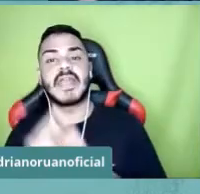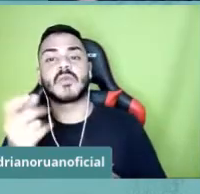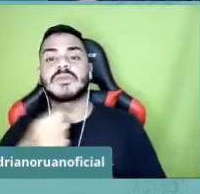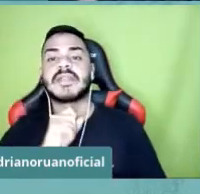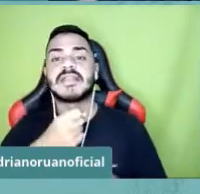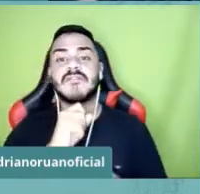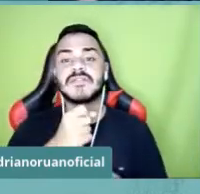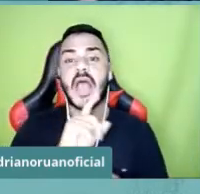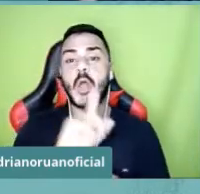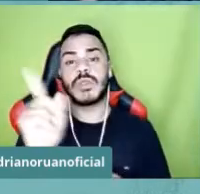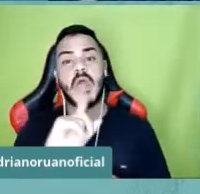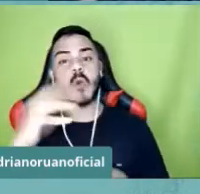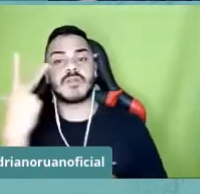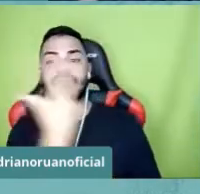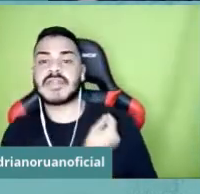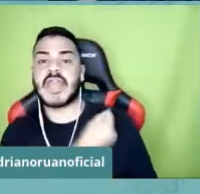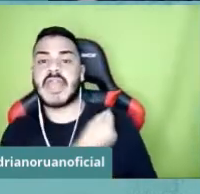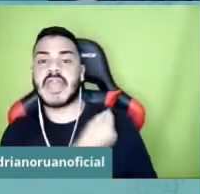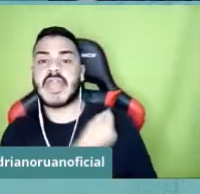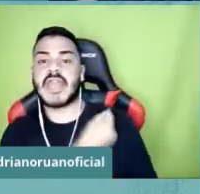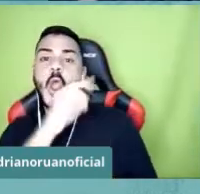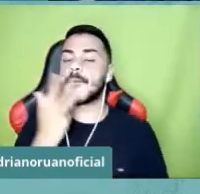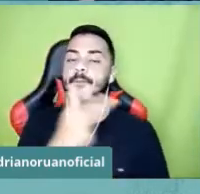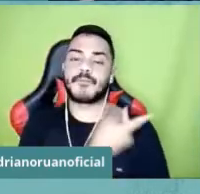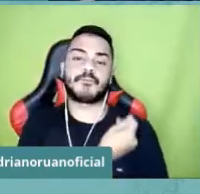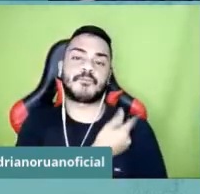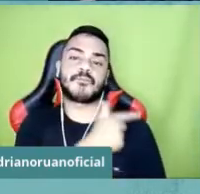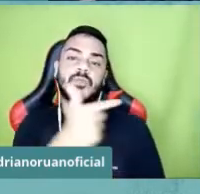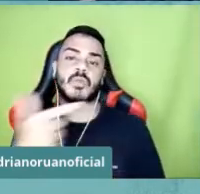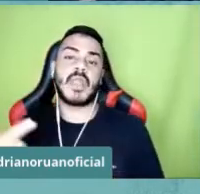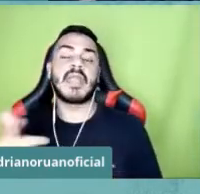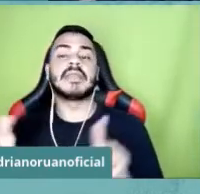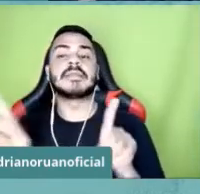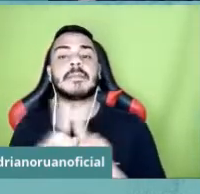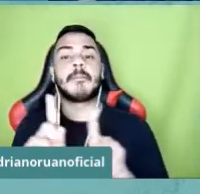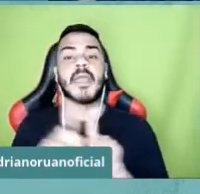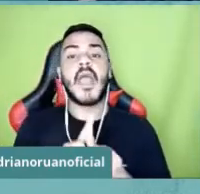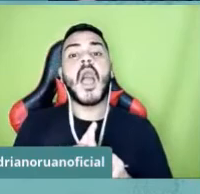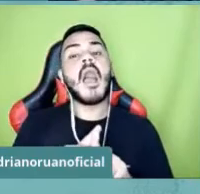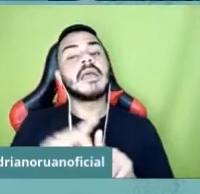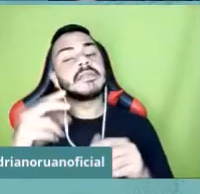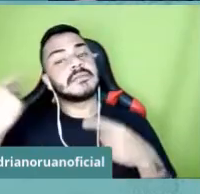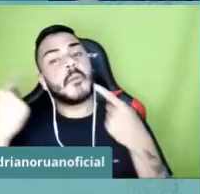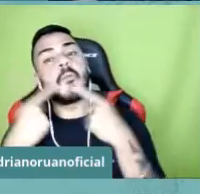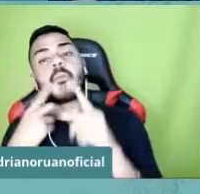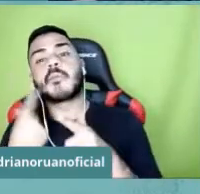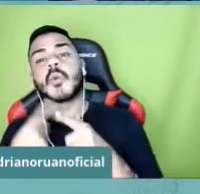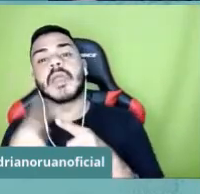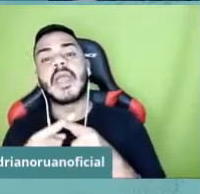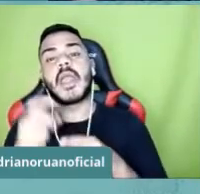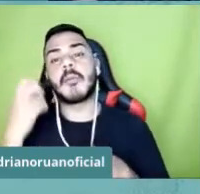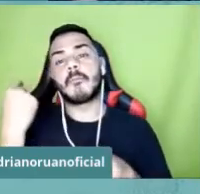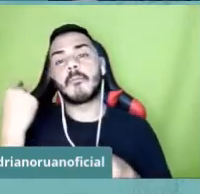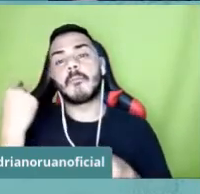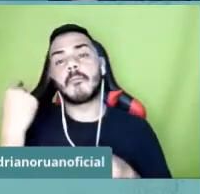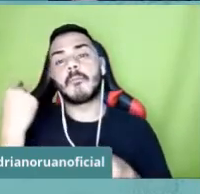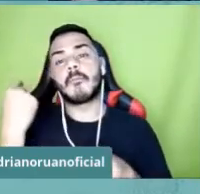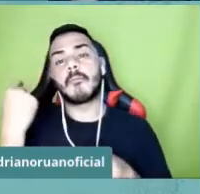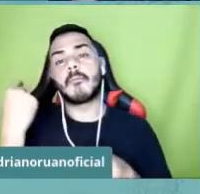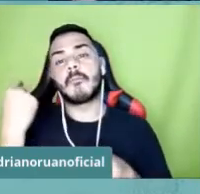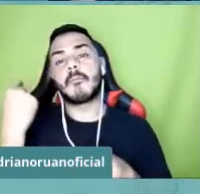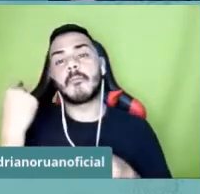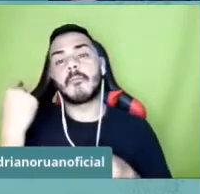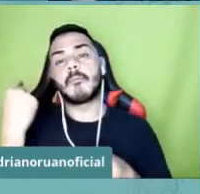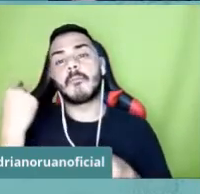vacinaram, ou não vacinaram a criança que estavam sob seus cuidados, e a justificativa foi que ele se esqueceu ou não se planejou para